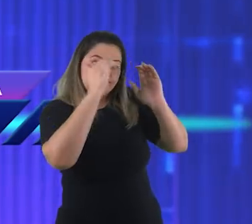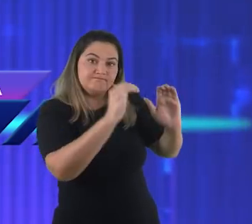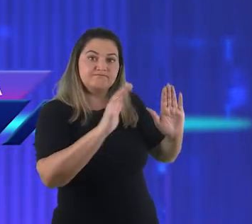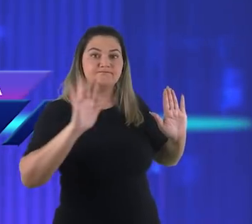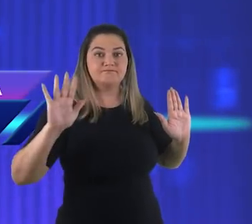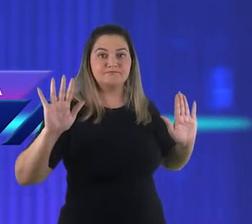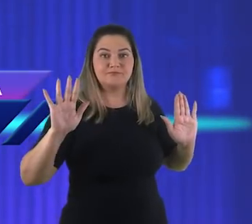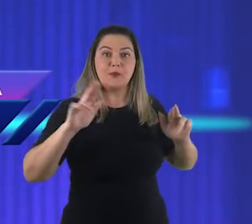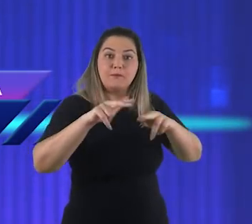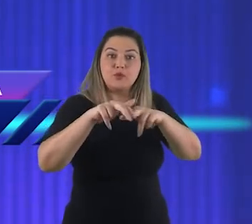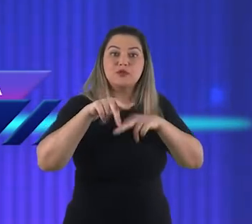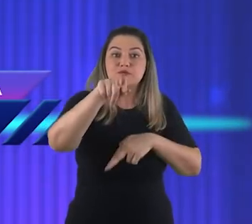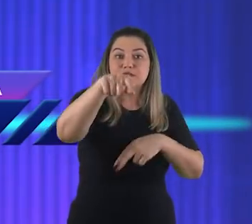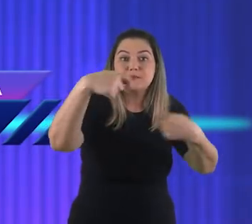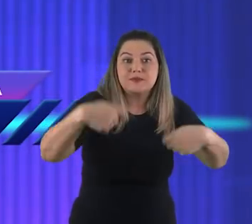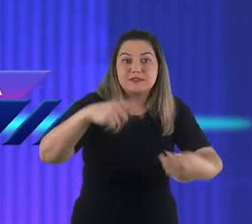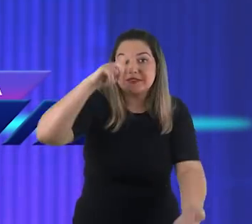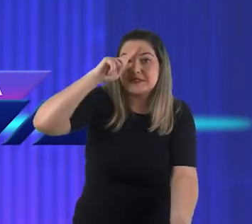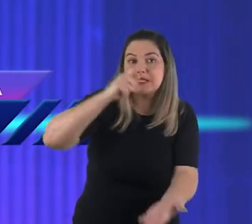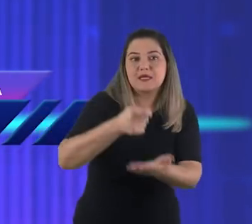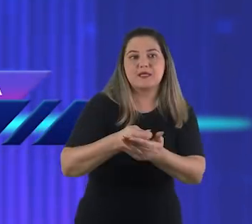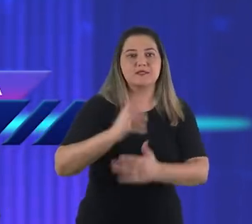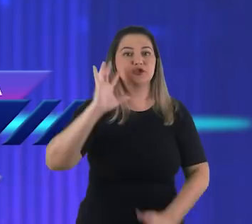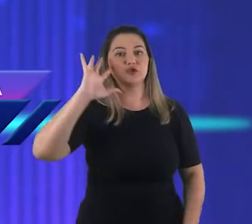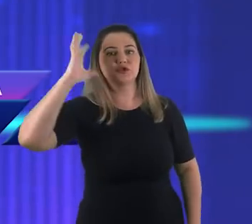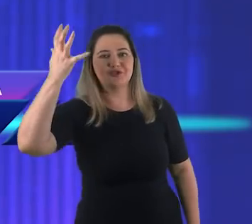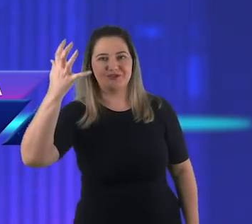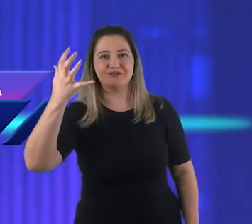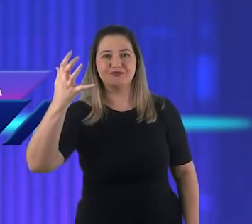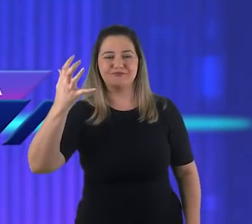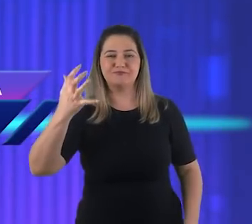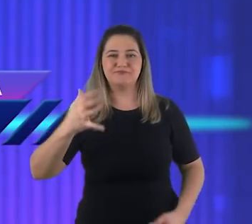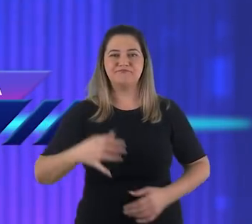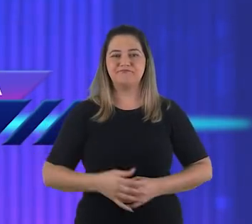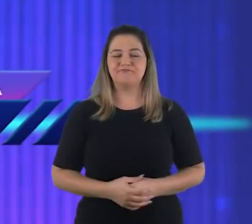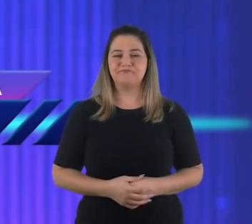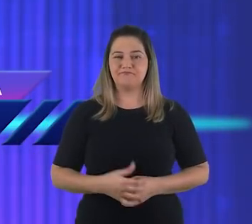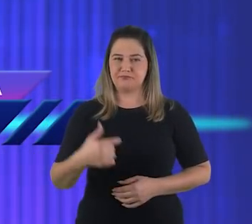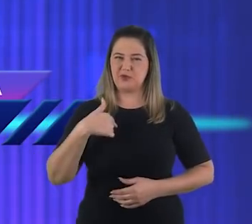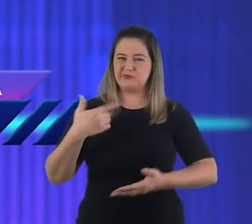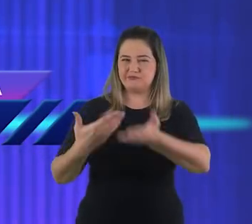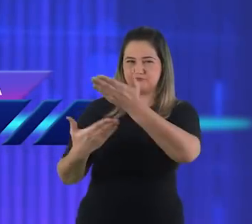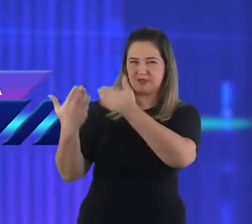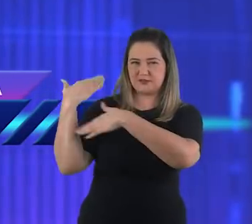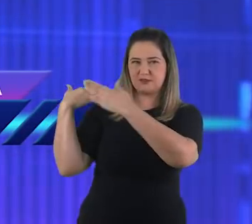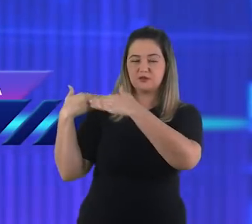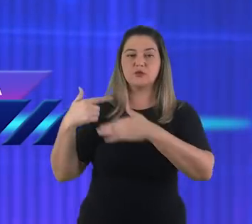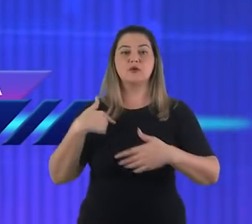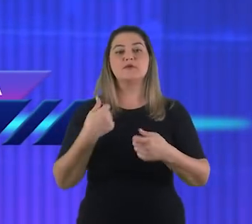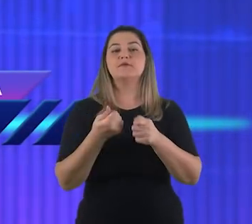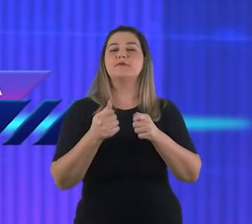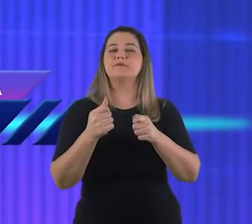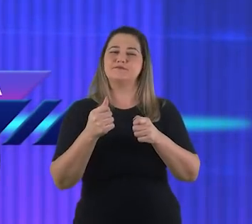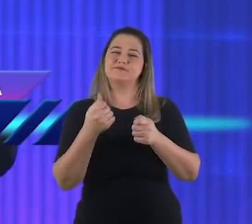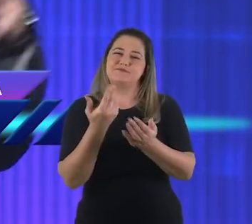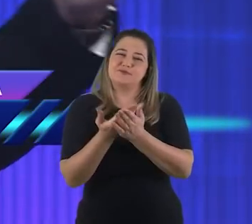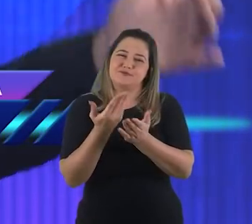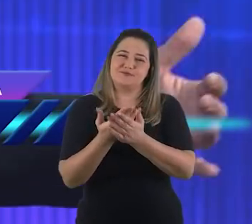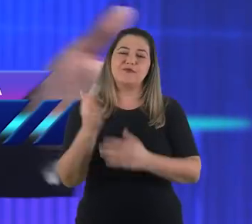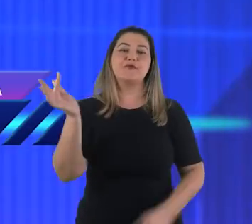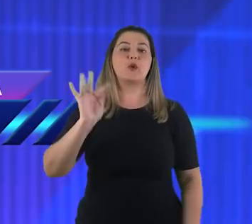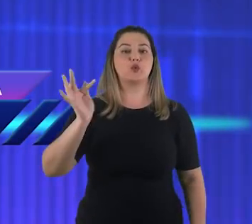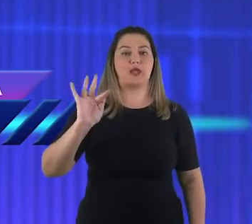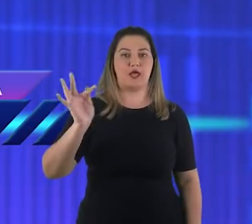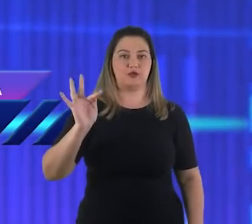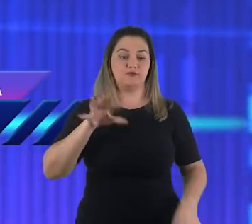sempre acompanhará sua escolha. Quando eu estava terminando a faculdade de teologia, no dia da